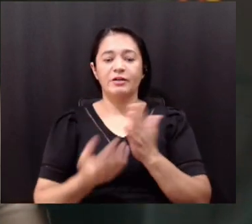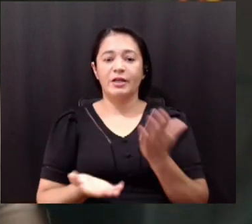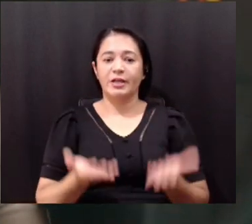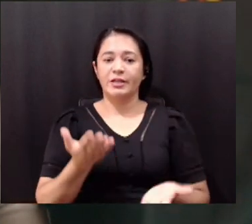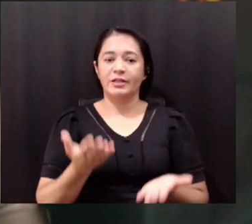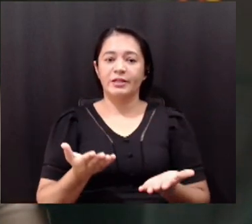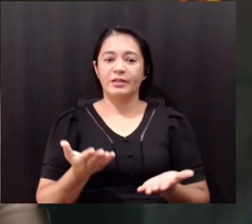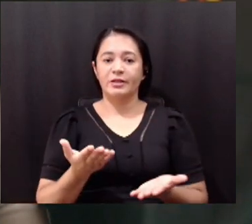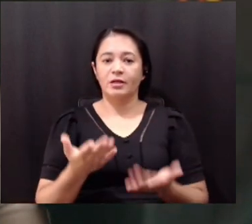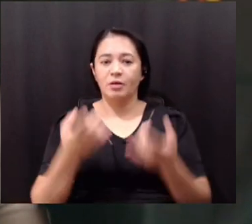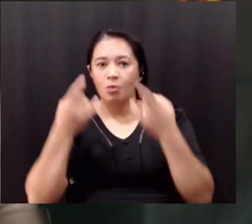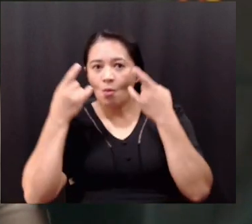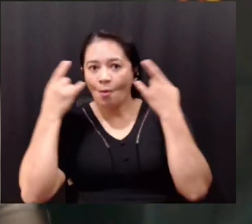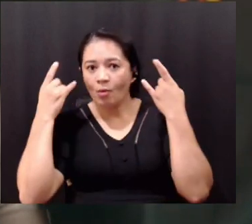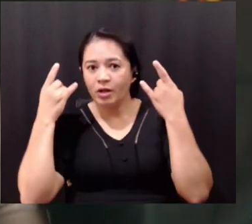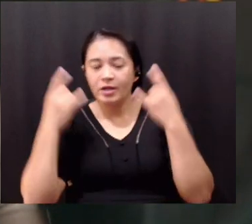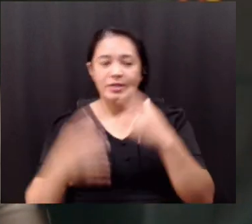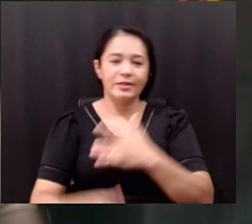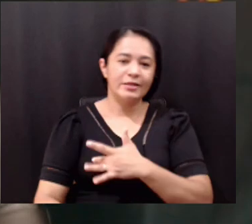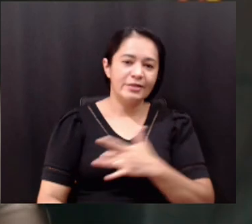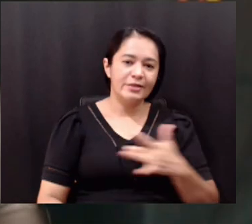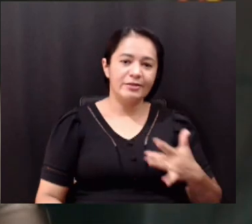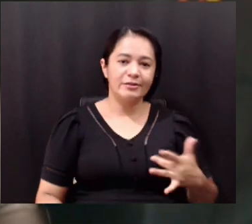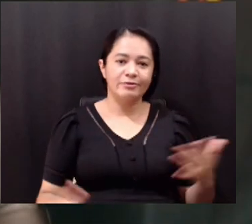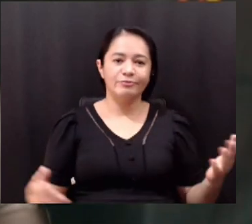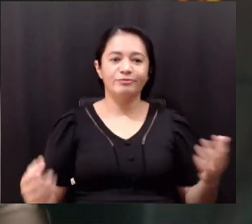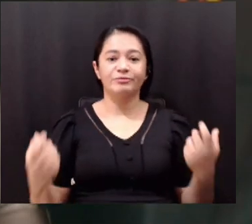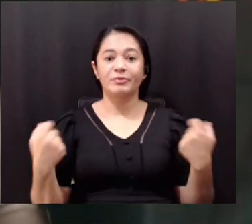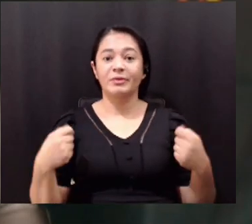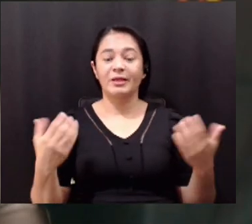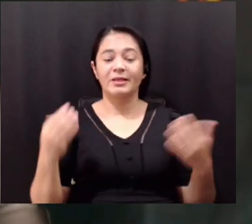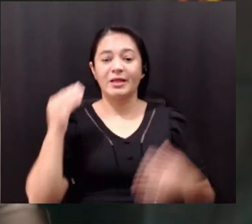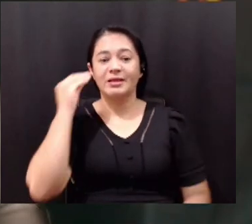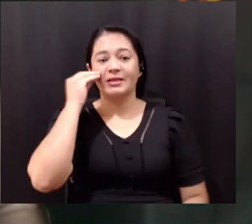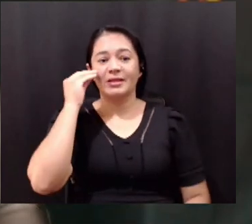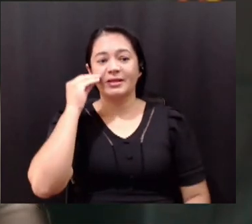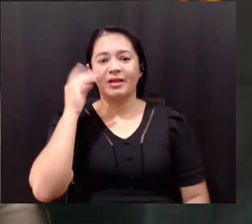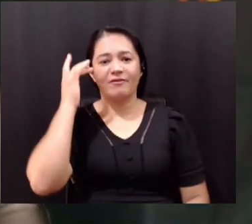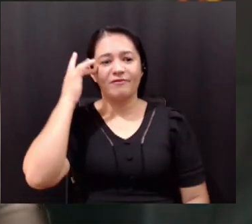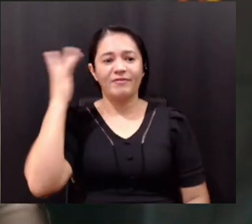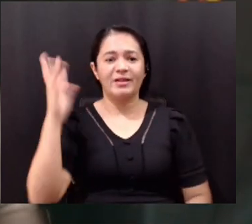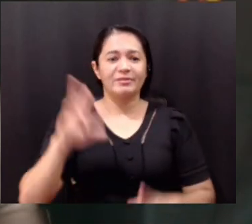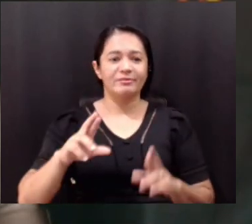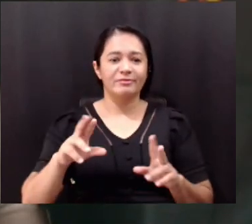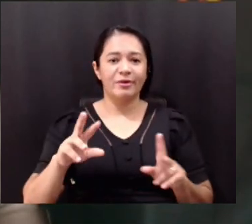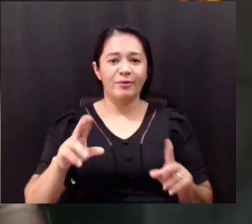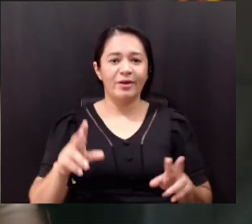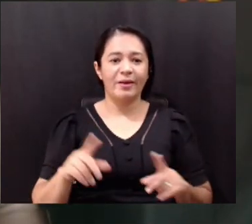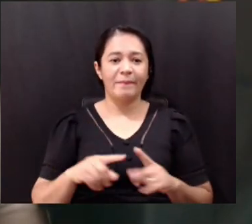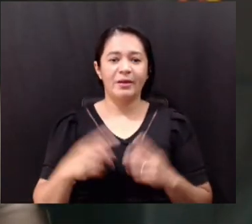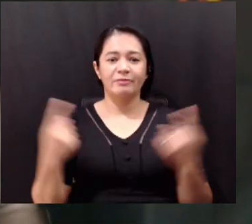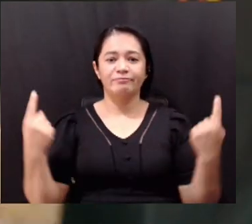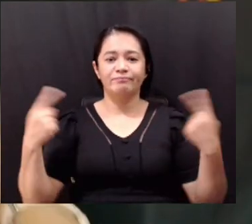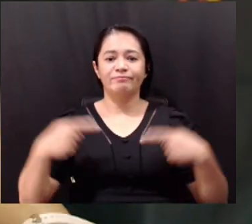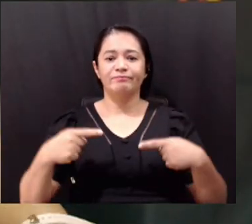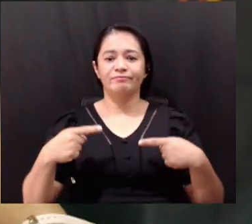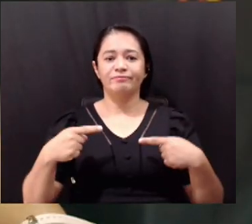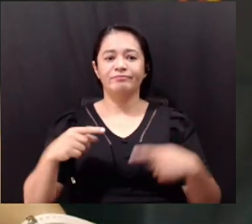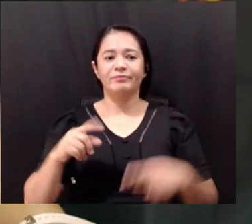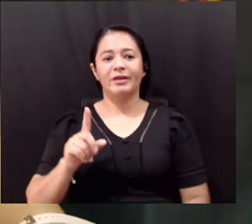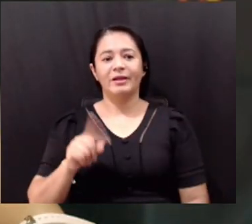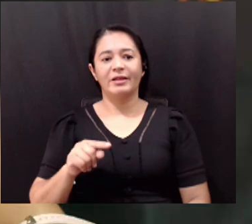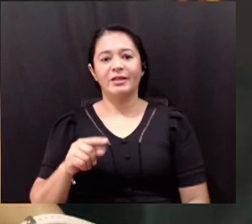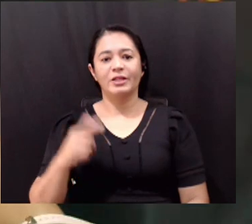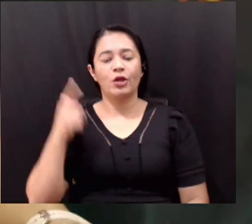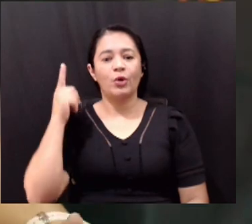a saúde, né? A gente precisa tentar. Não é fácil manter o equilíbrio, mas é desafiador, mas a gente consegue. Se a gente tentar aí